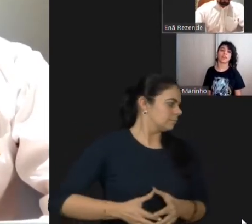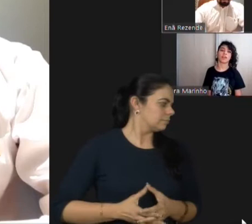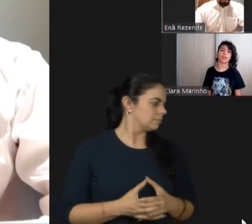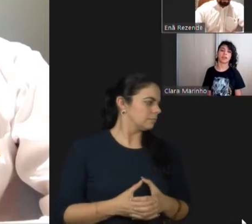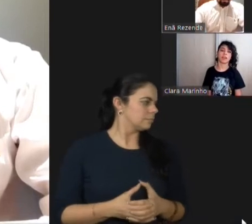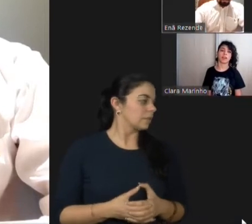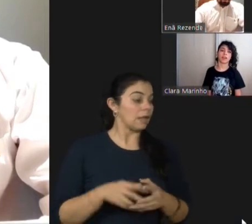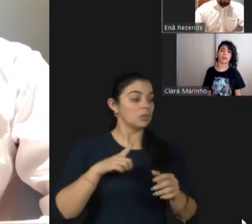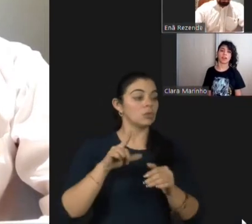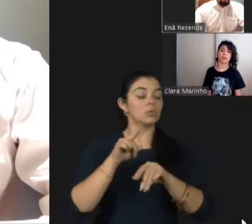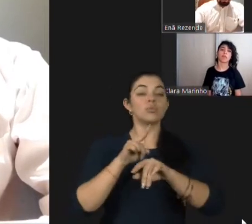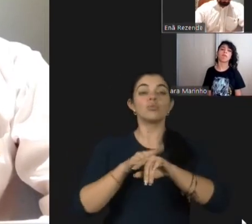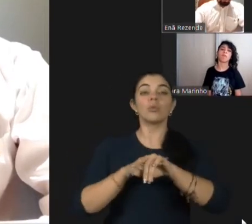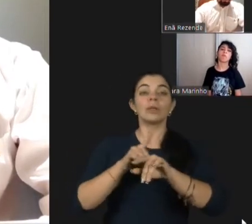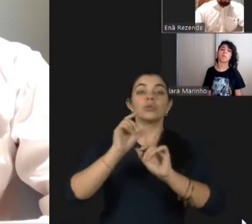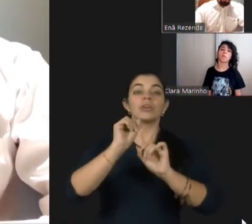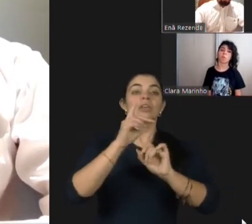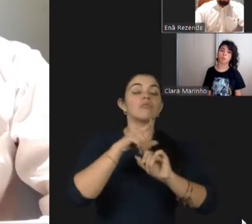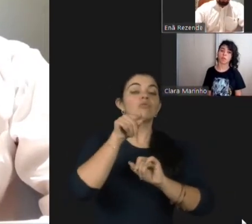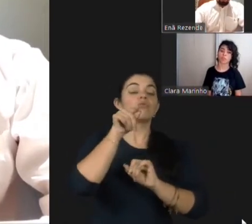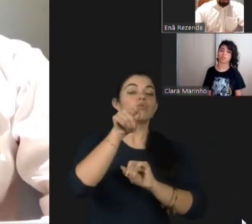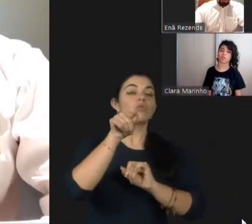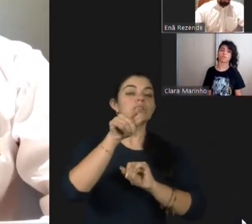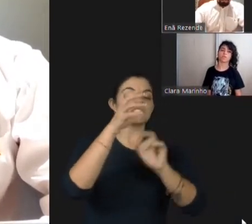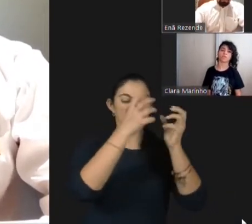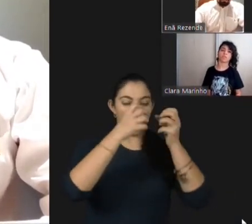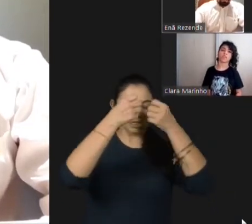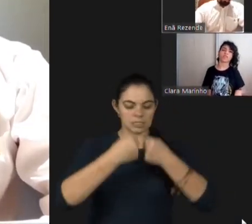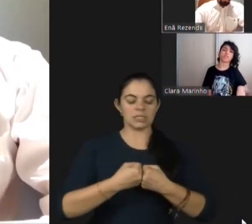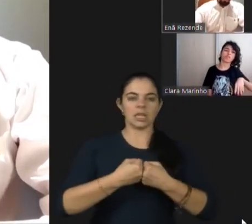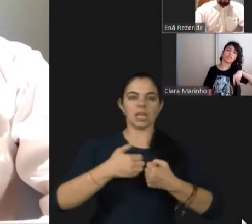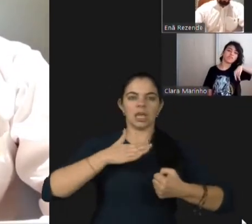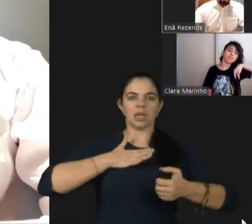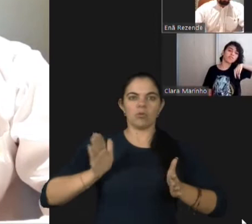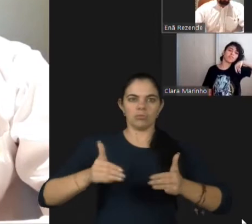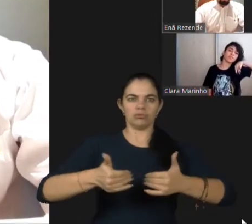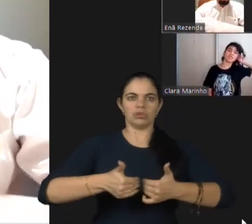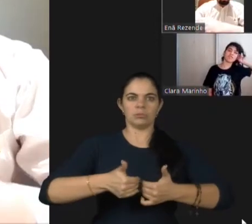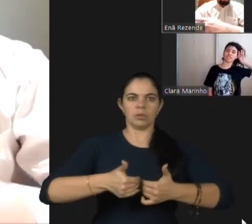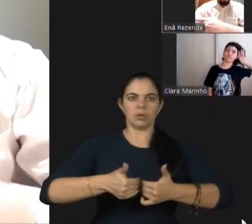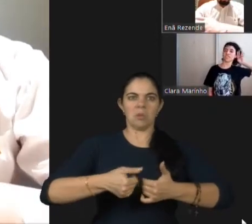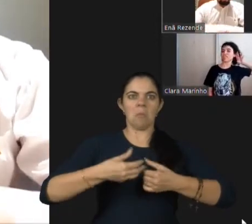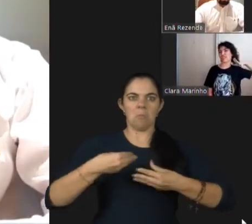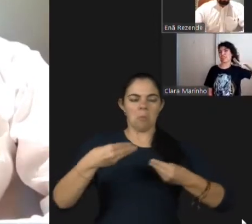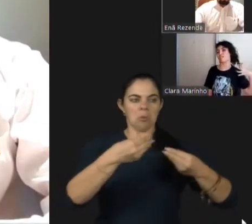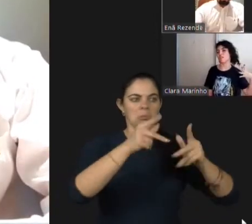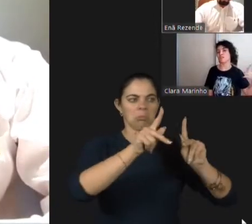A partir do momento em que eu me assumi que eu era autista, muitas outras pessoas,